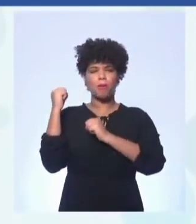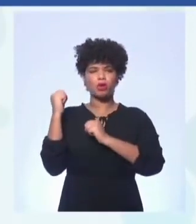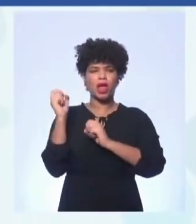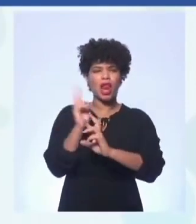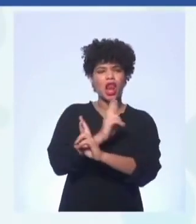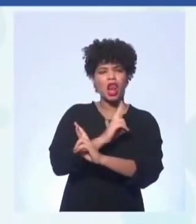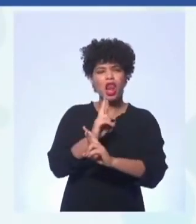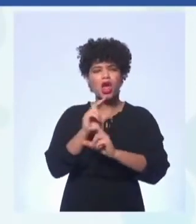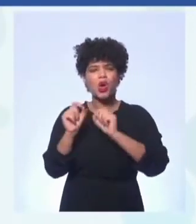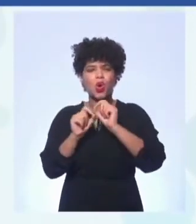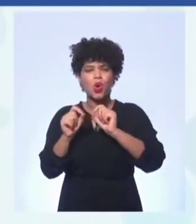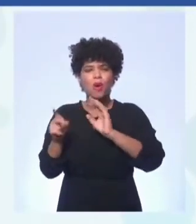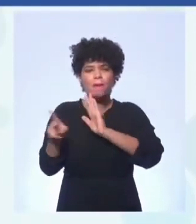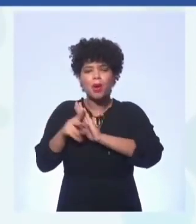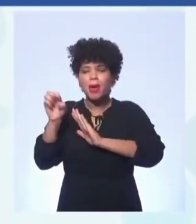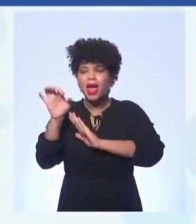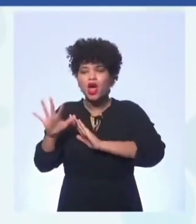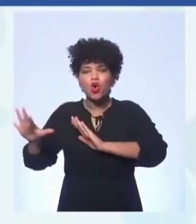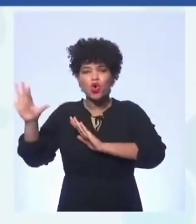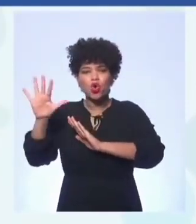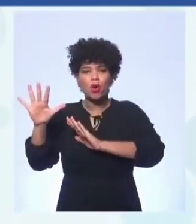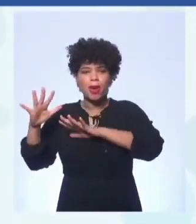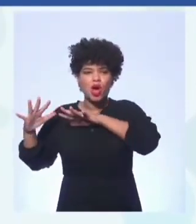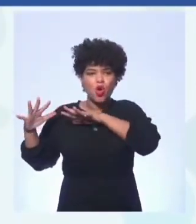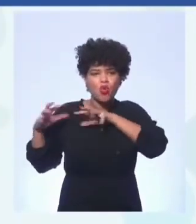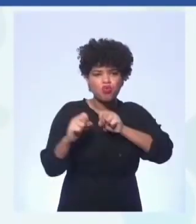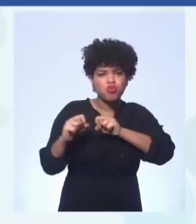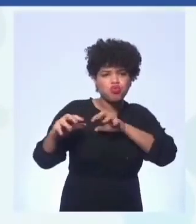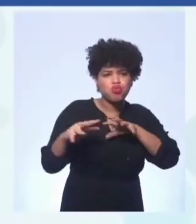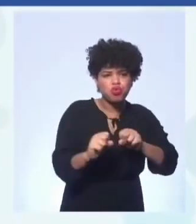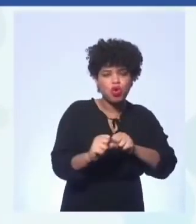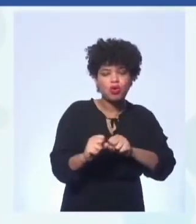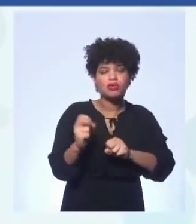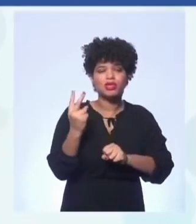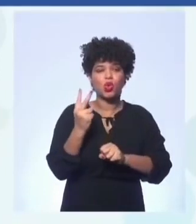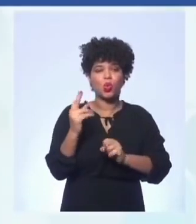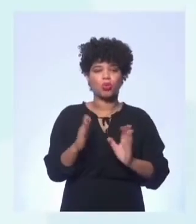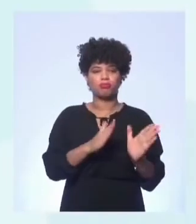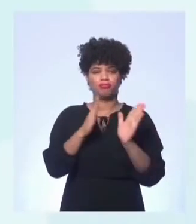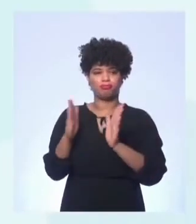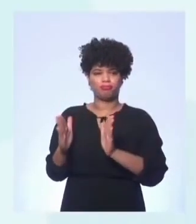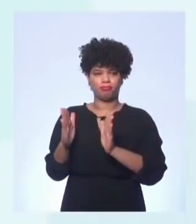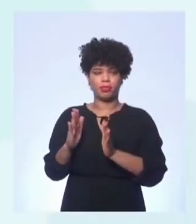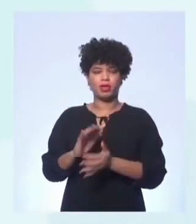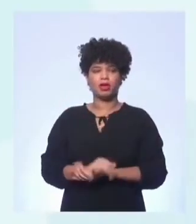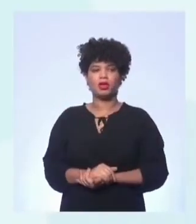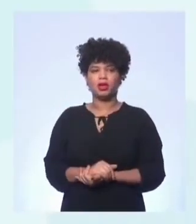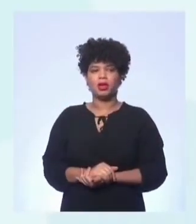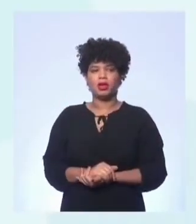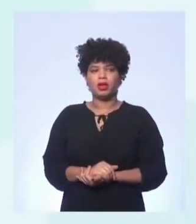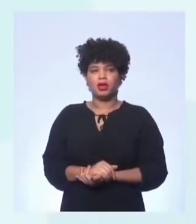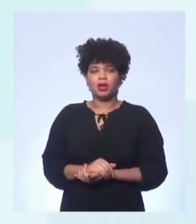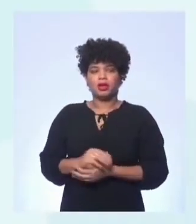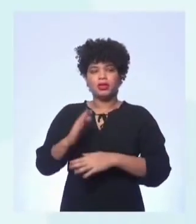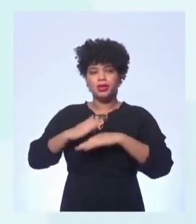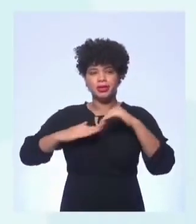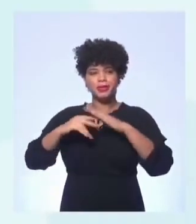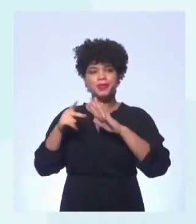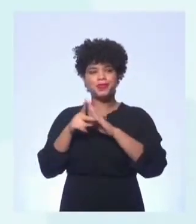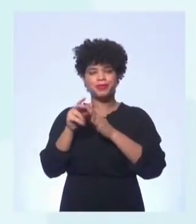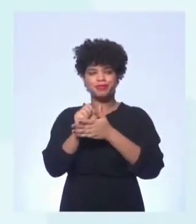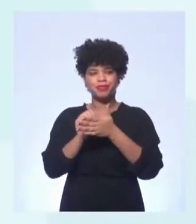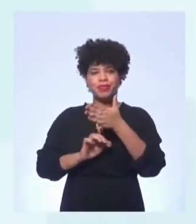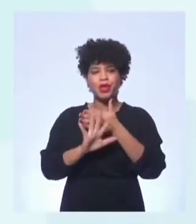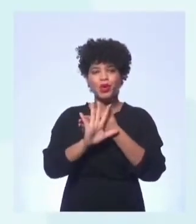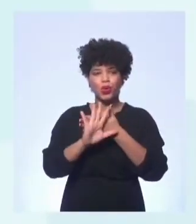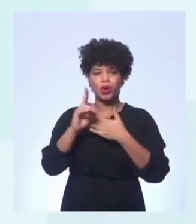partir da conquista europeia, a segunda parte. Legal? A habilidade do currículo